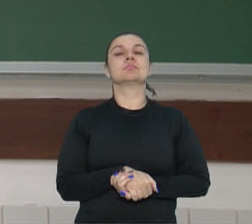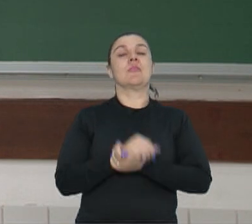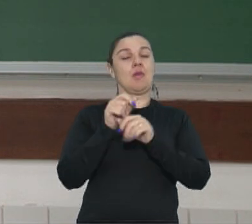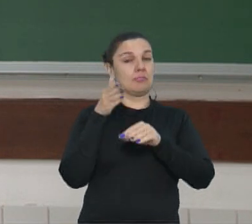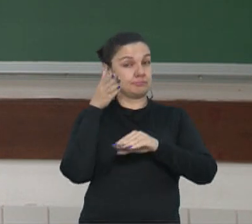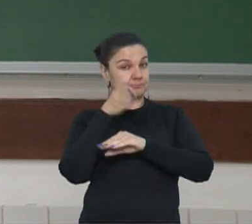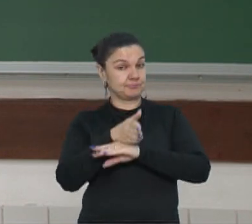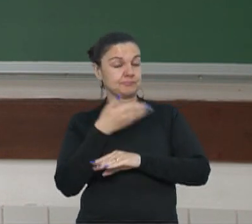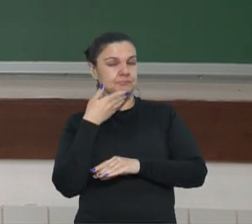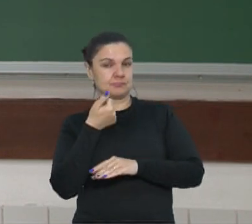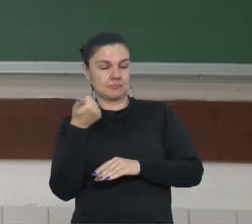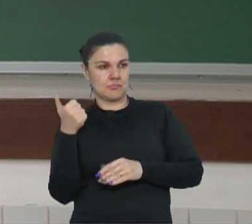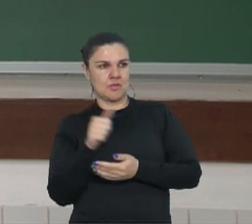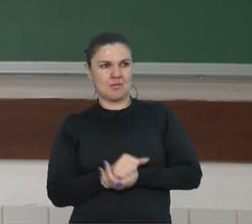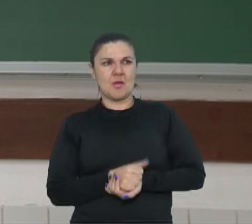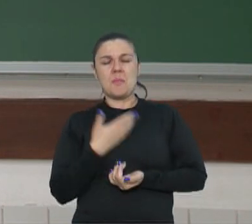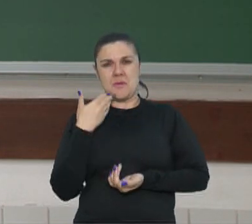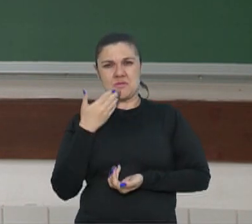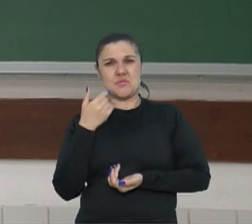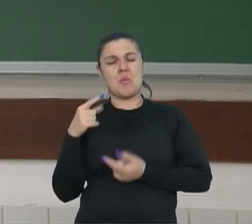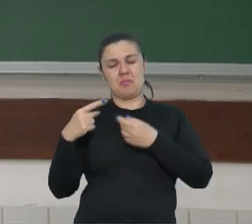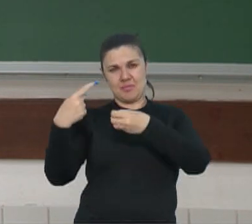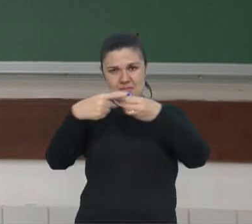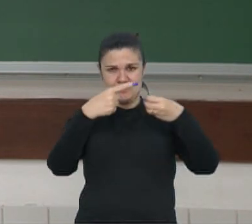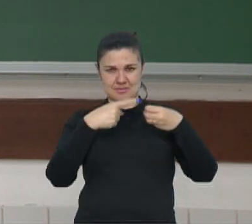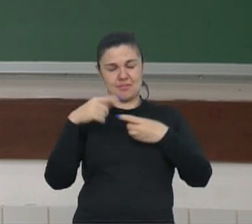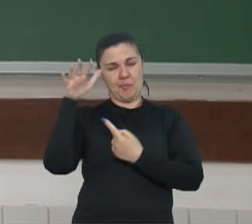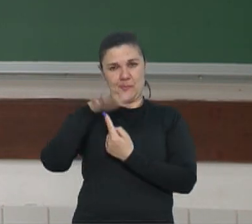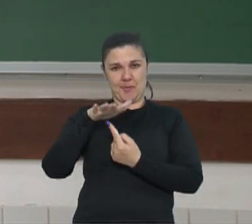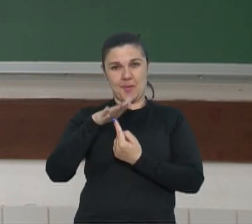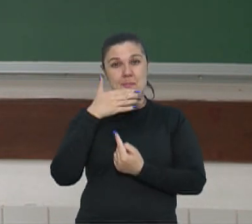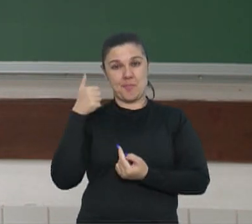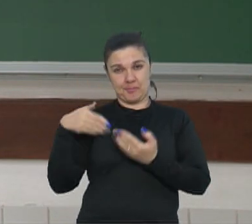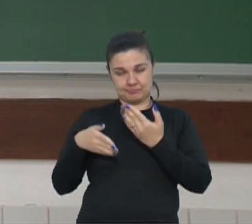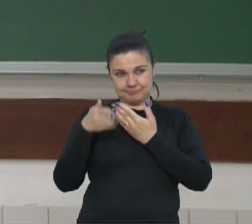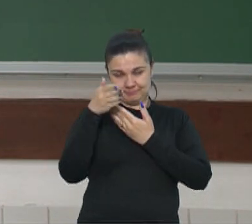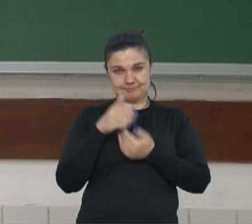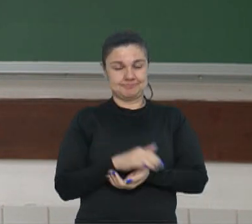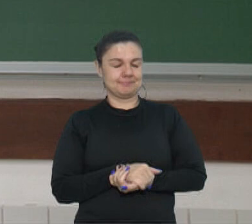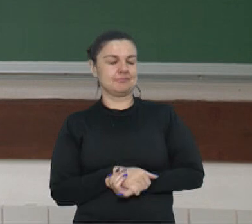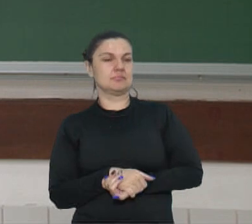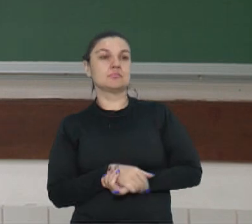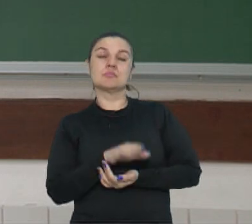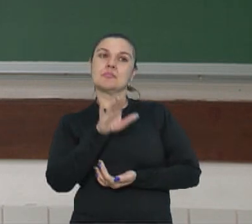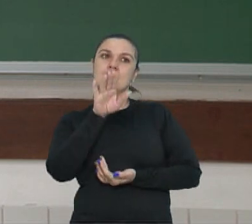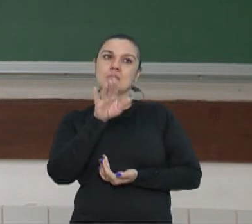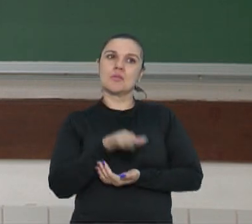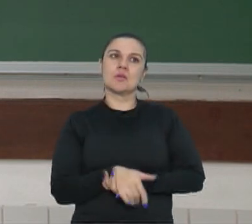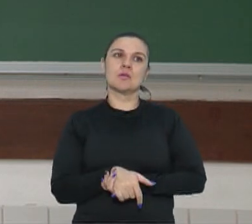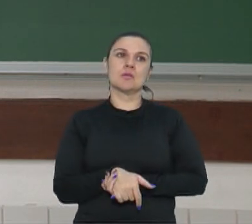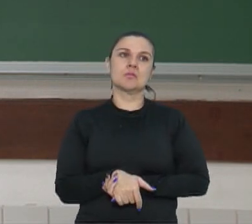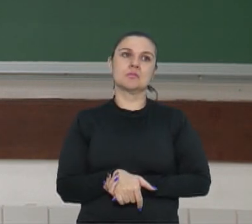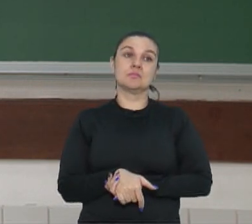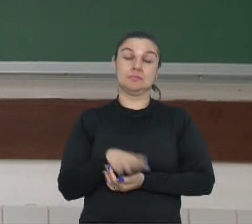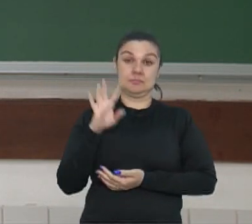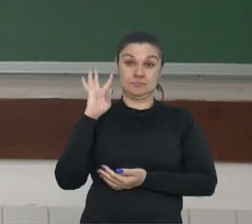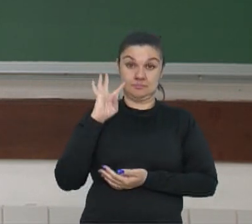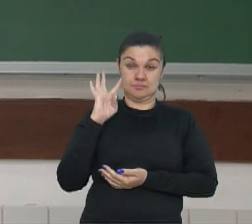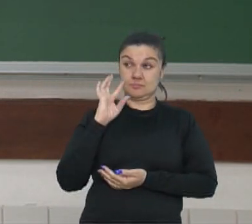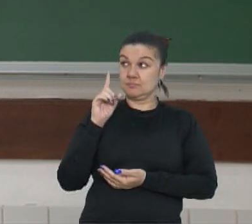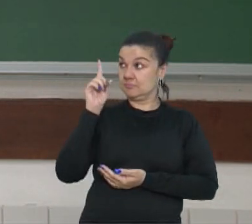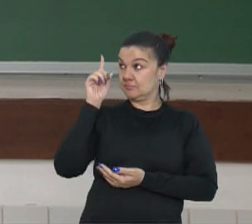muito bom. Está melhor do que andar em muita calçada de muita cidade aí do nosso estado. Mas, gente, olha só que interessante o que tem nessa